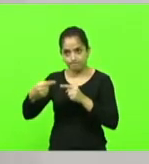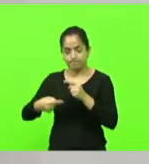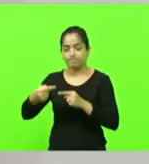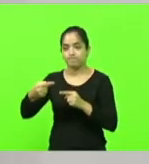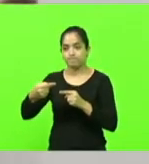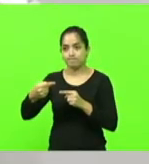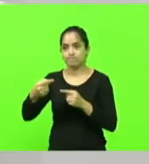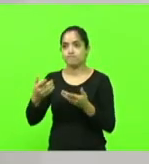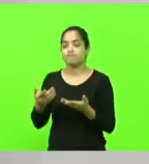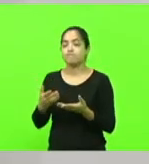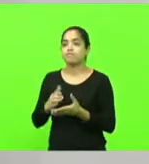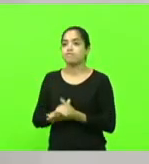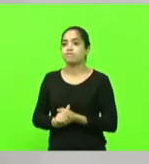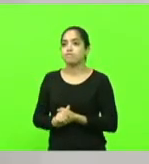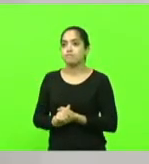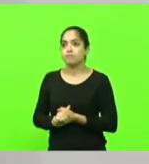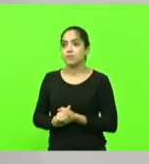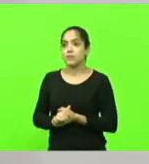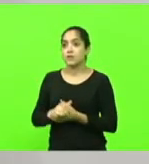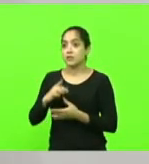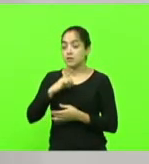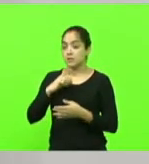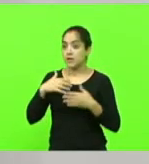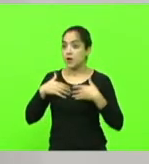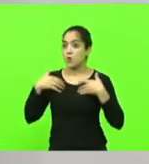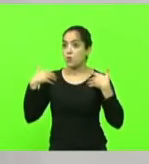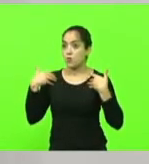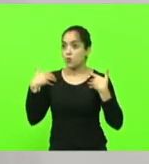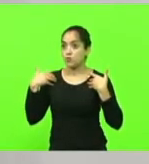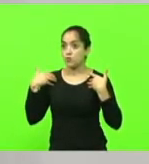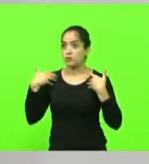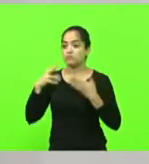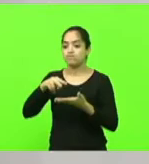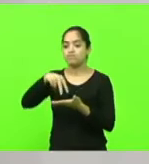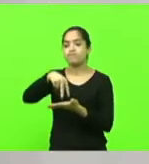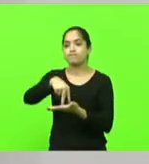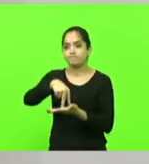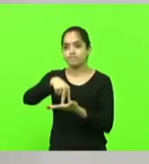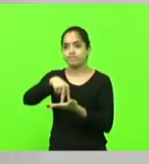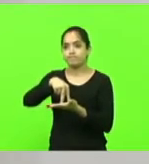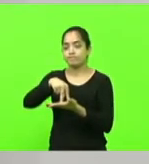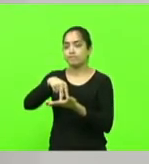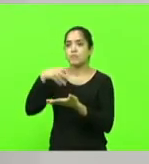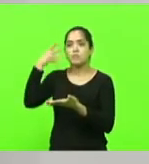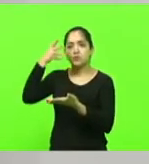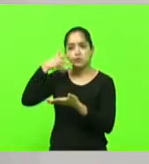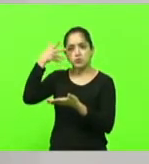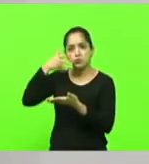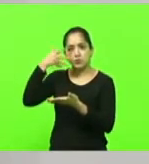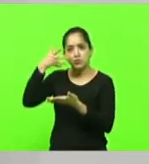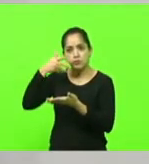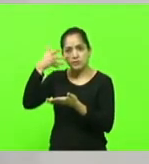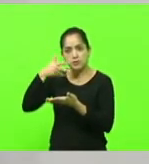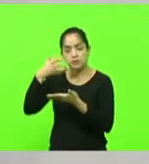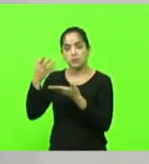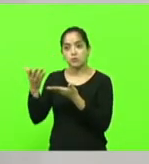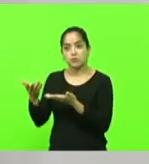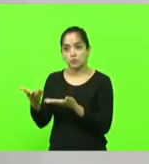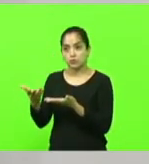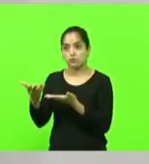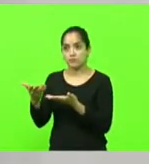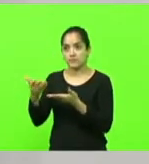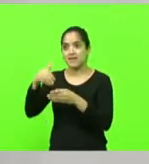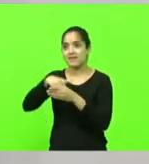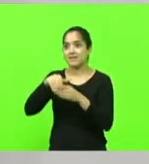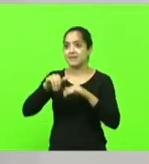país. Tive a honra de vê-lo ao microfone, discursando como um gigante, e também tê-lo na minha campanha